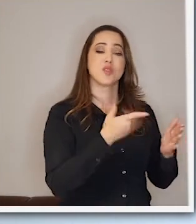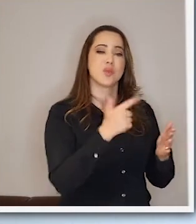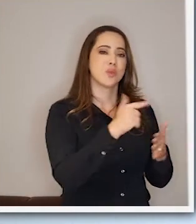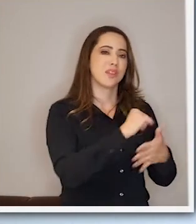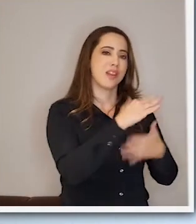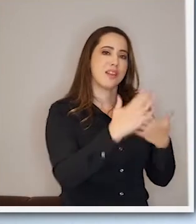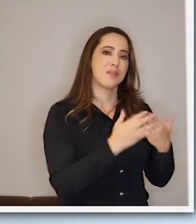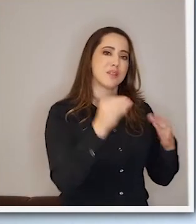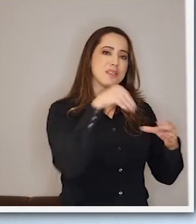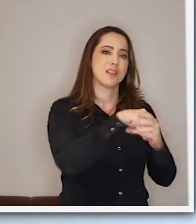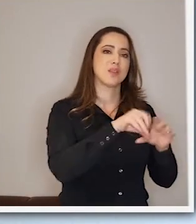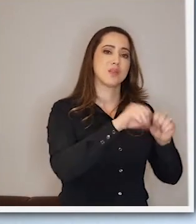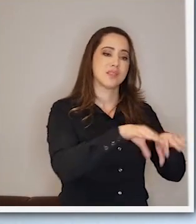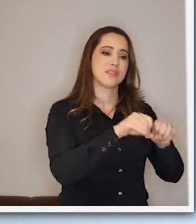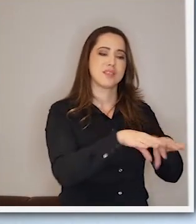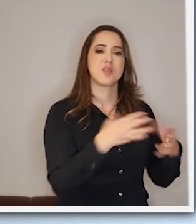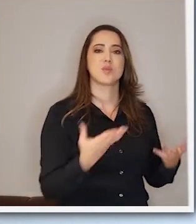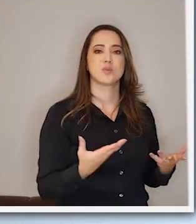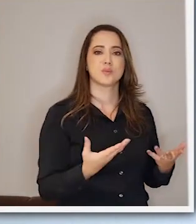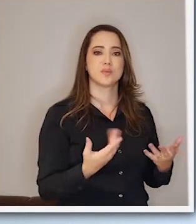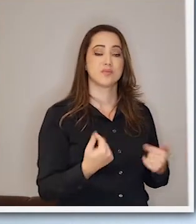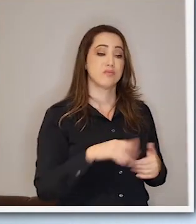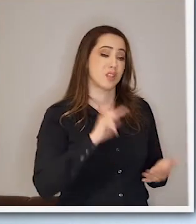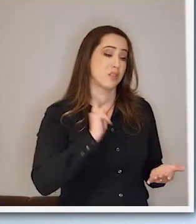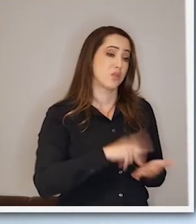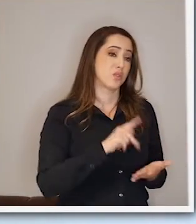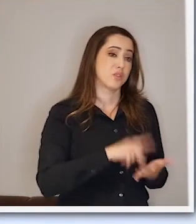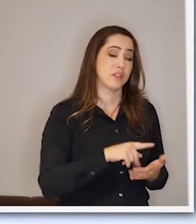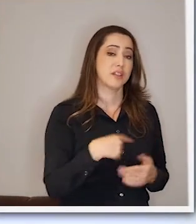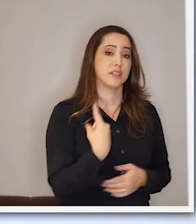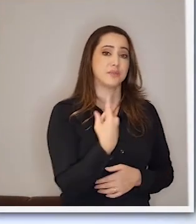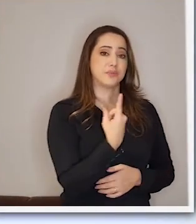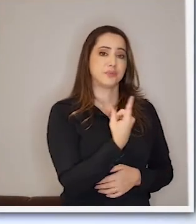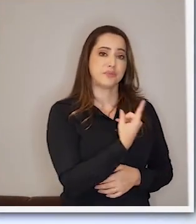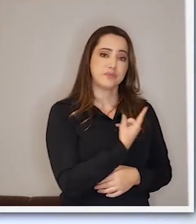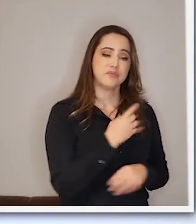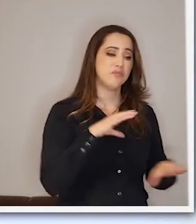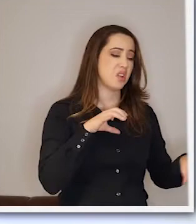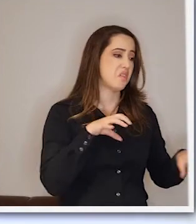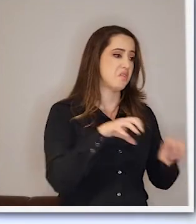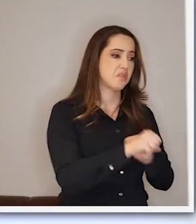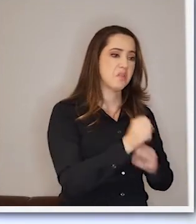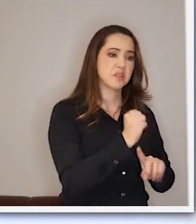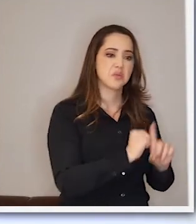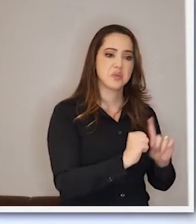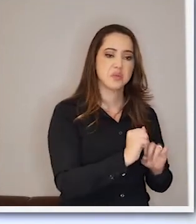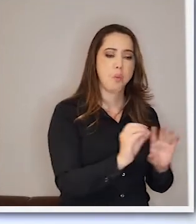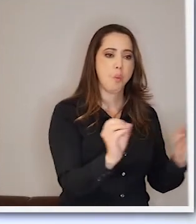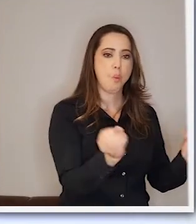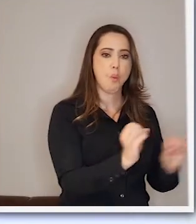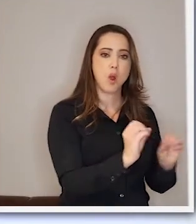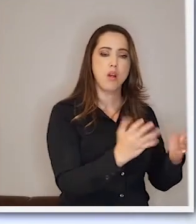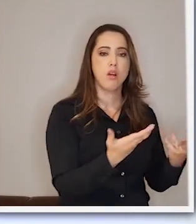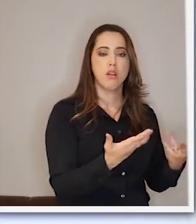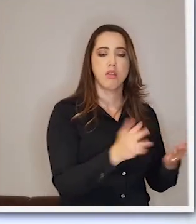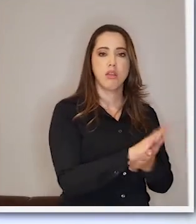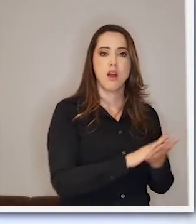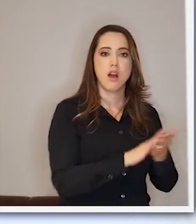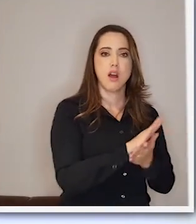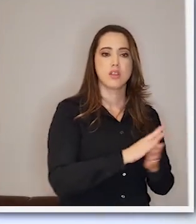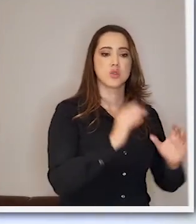nós não temos, por exemplo, a Libras na educação como uma disciplina regular. Na prática, nós não temos a Libras